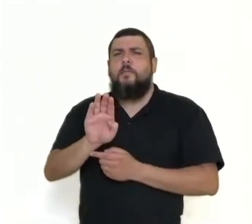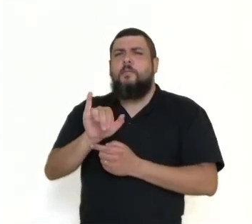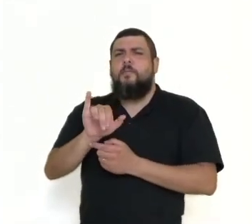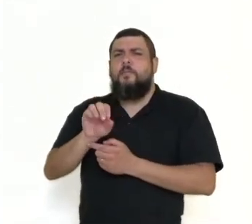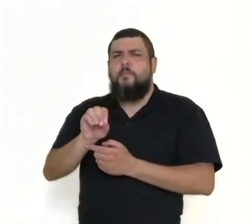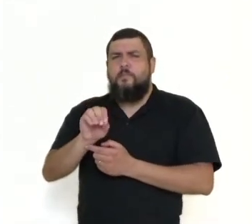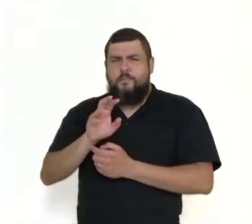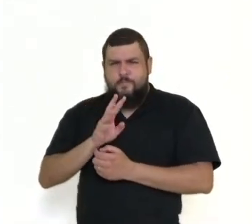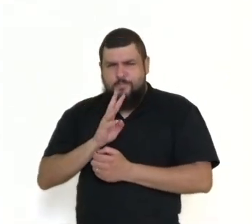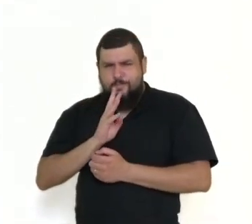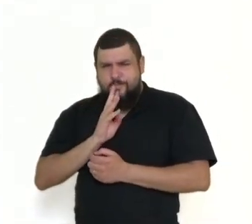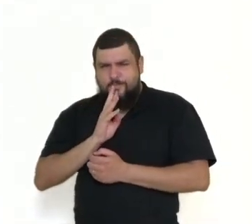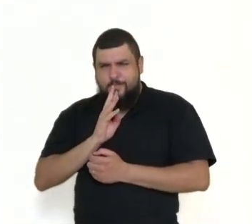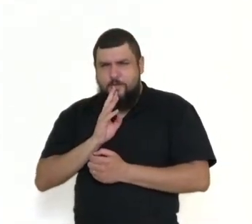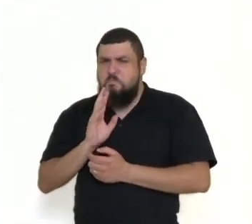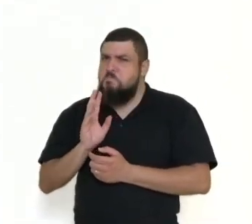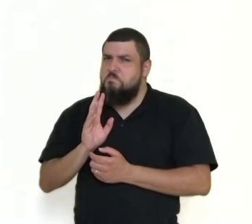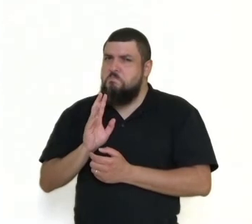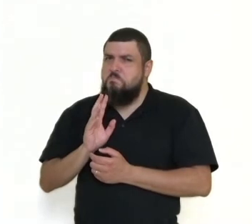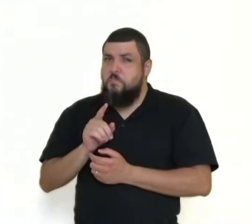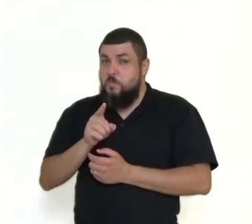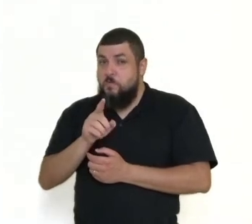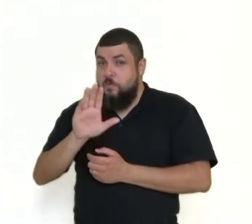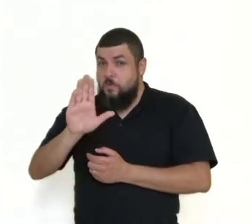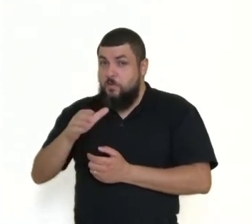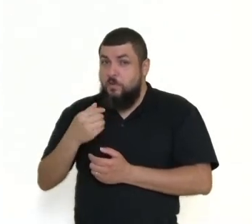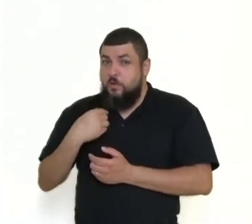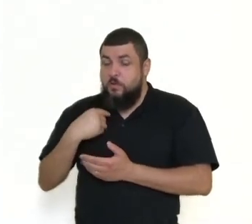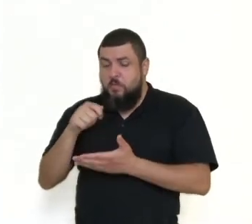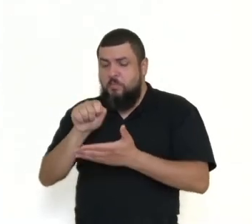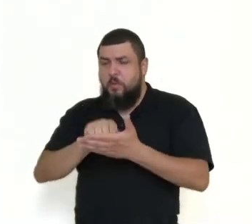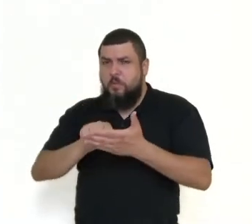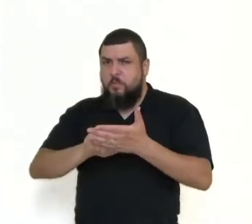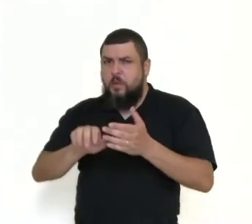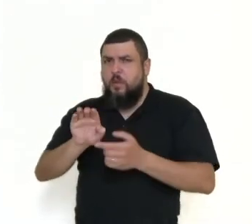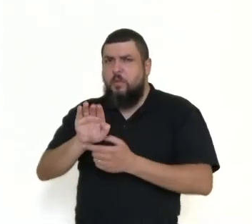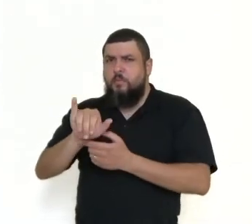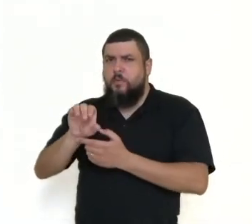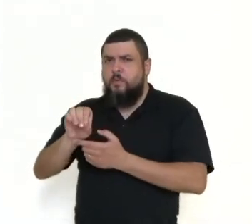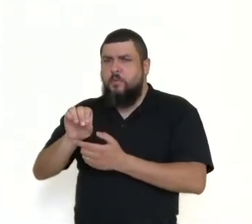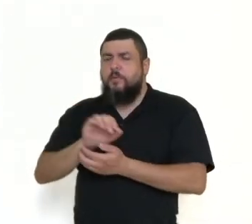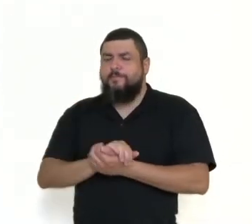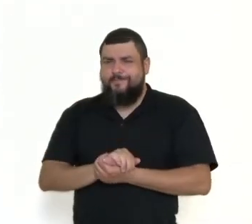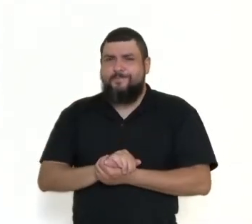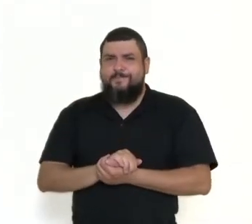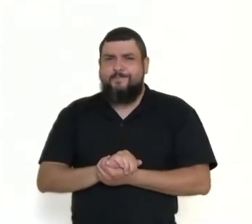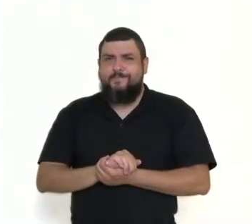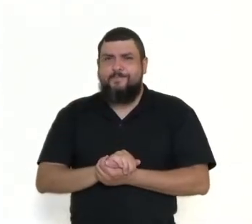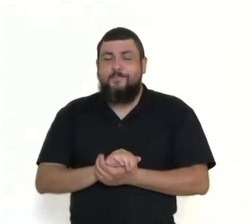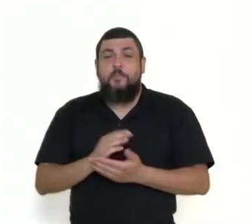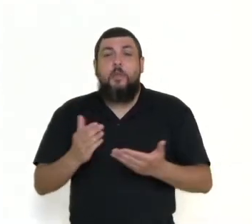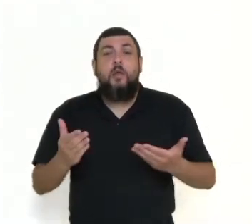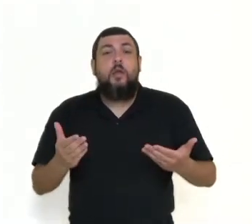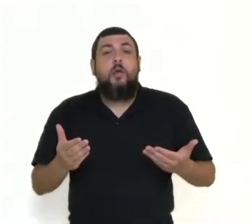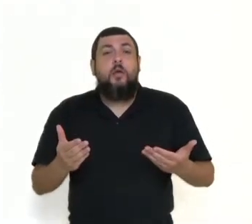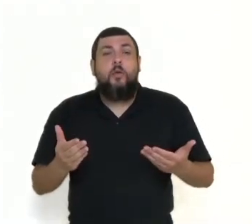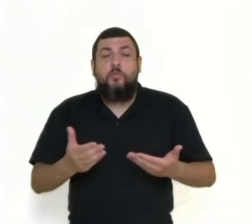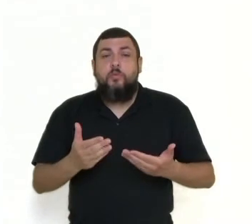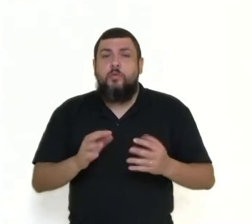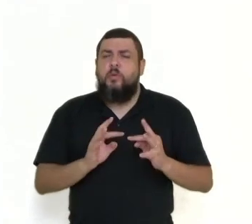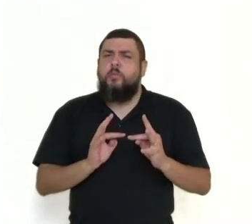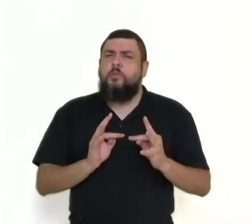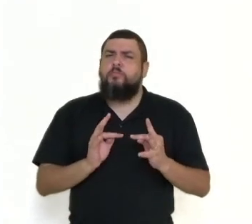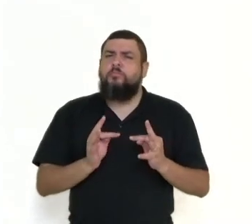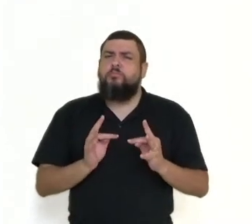termo? Fez tua bio? Então, diante do avanço tecnológico e do crescimento dos gêneros